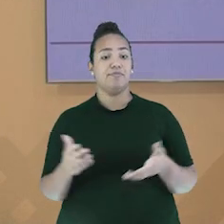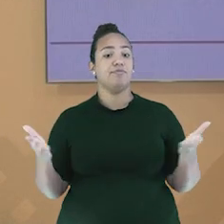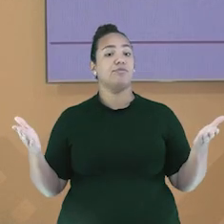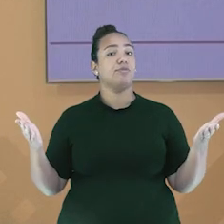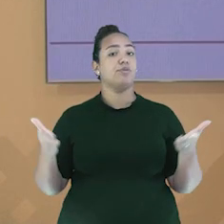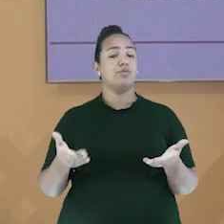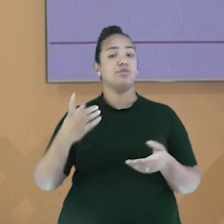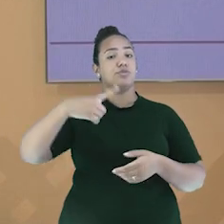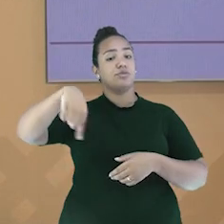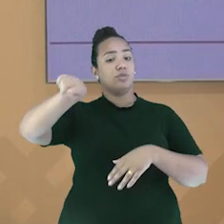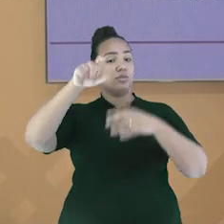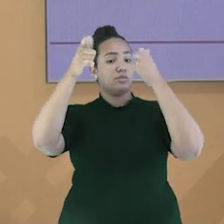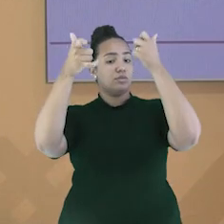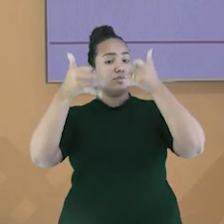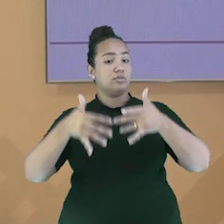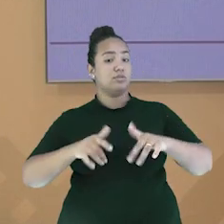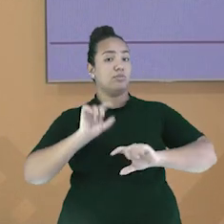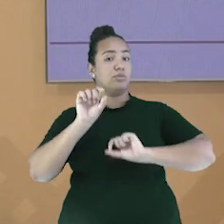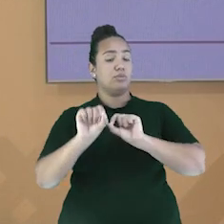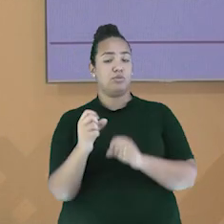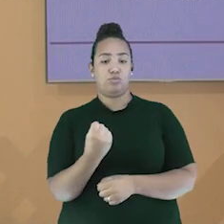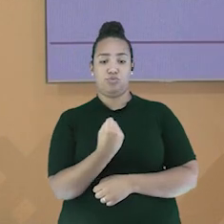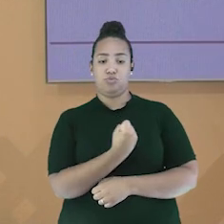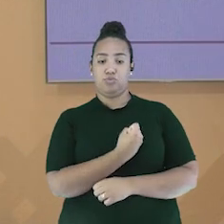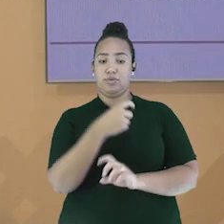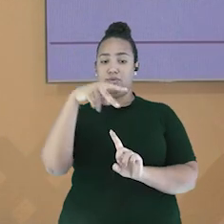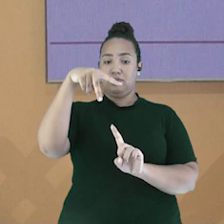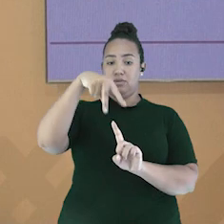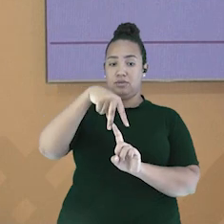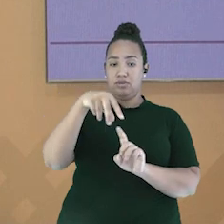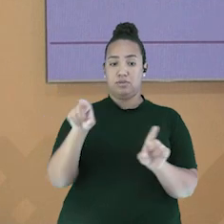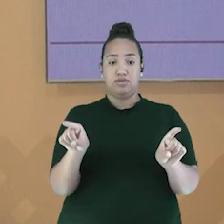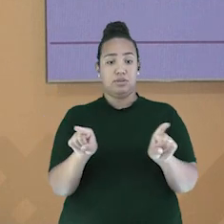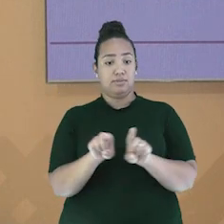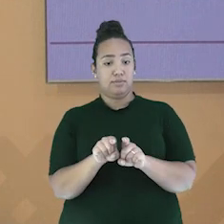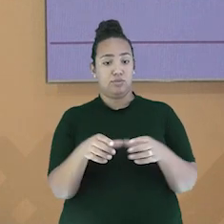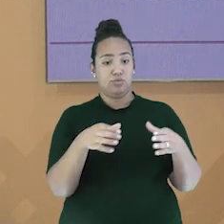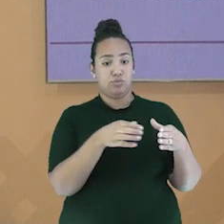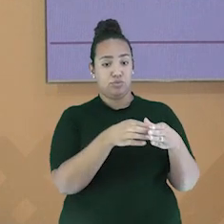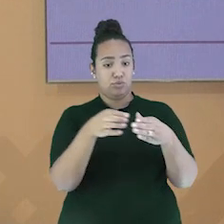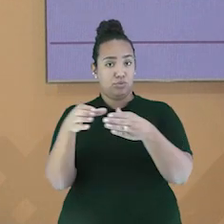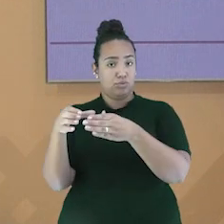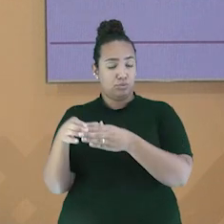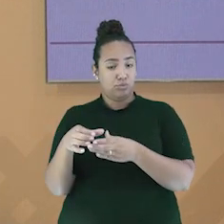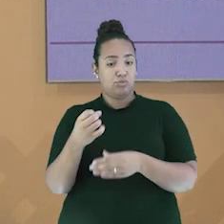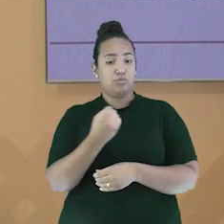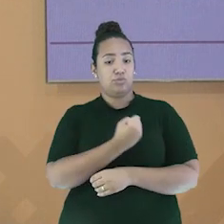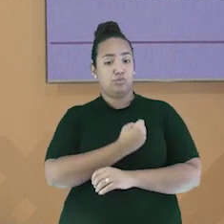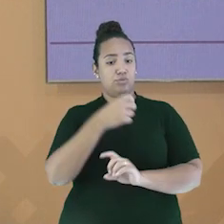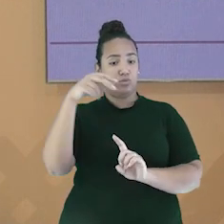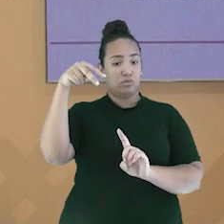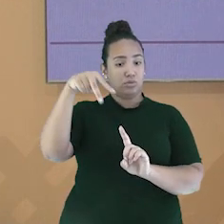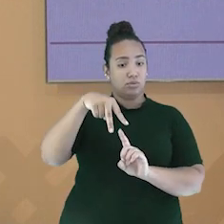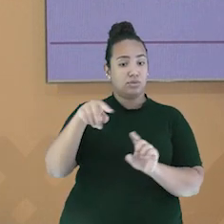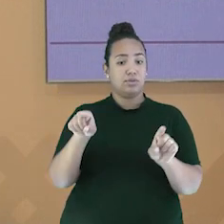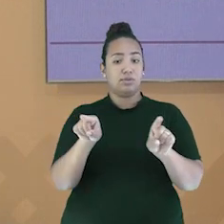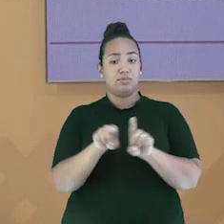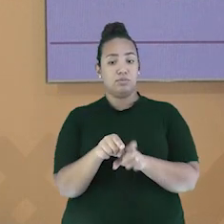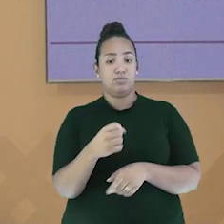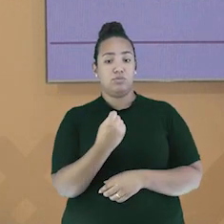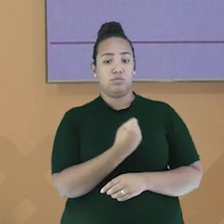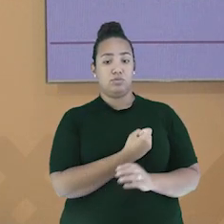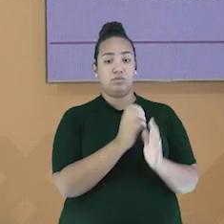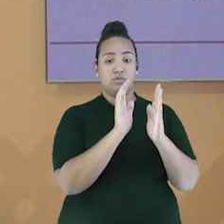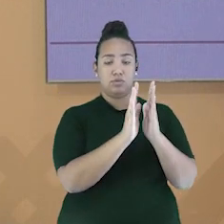nós falamos sobre os números naturais nós falamos também sobre o conjunto de números naturais sobre a posição dos